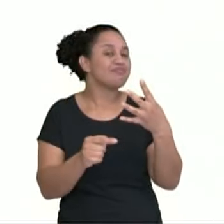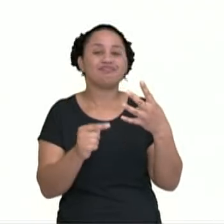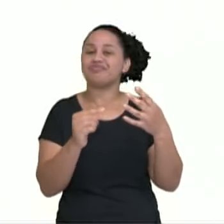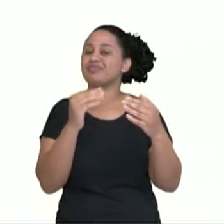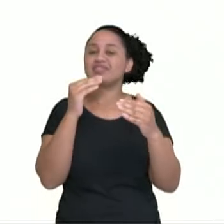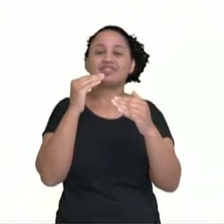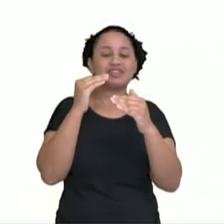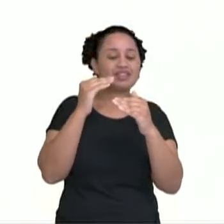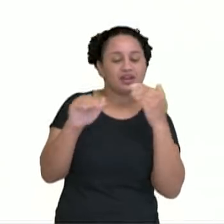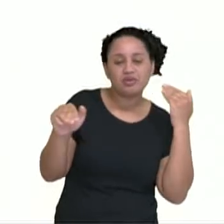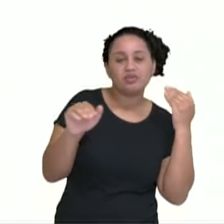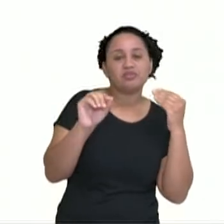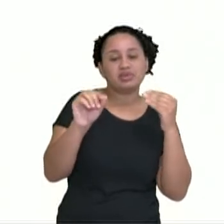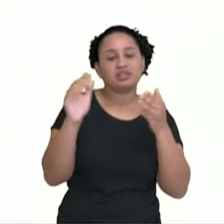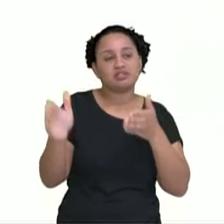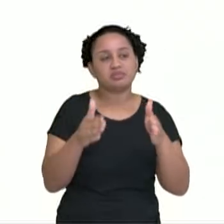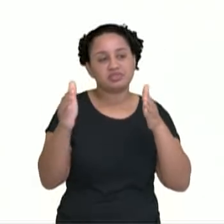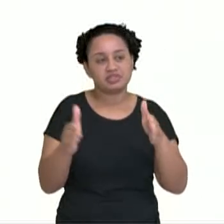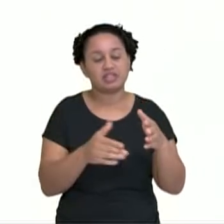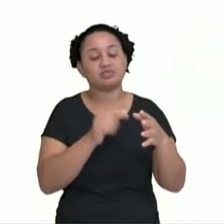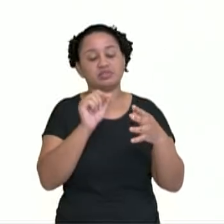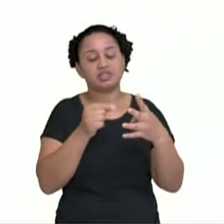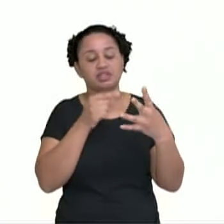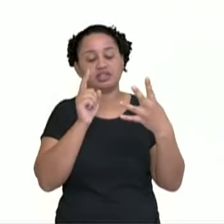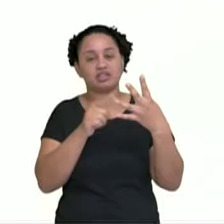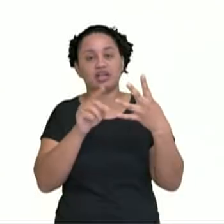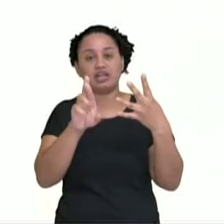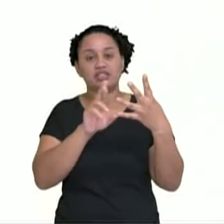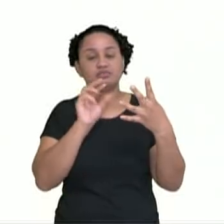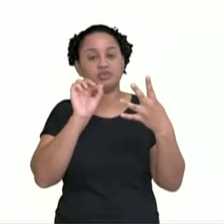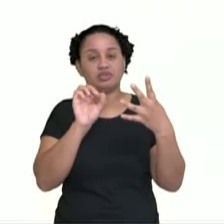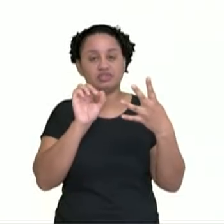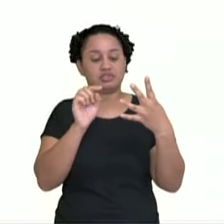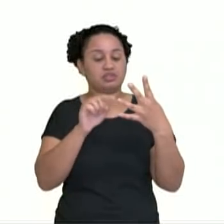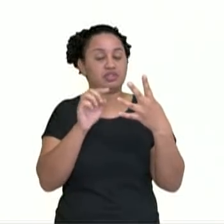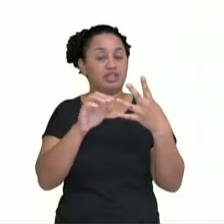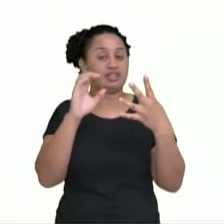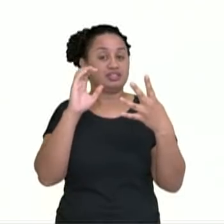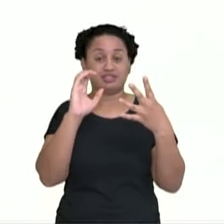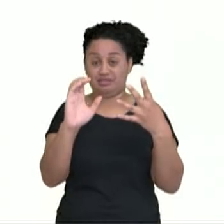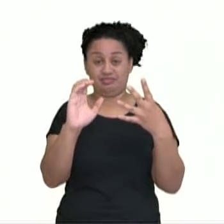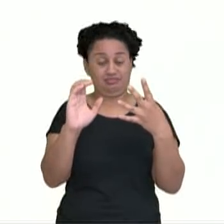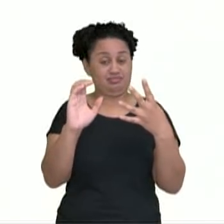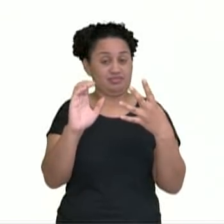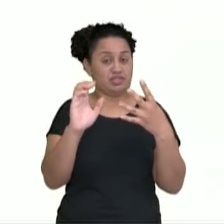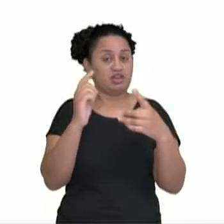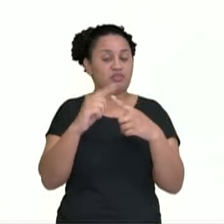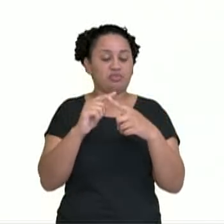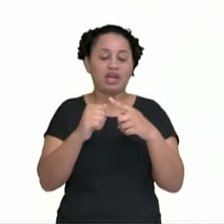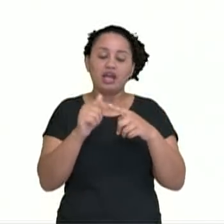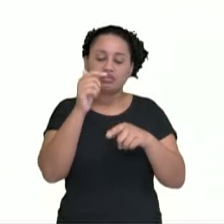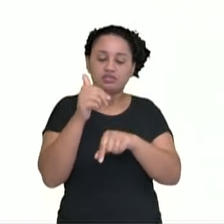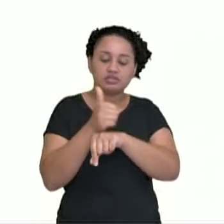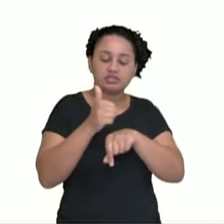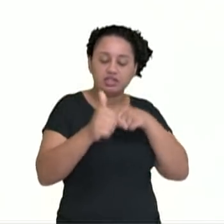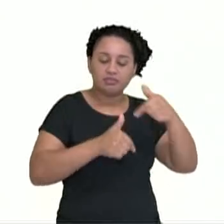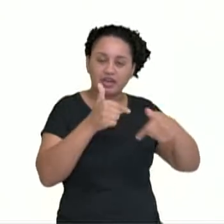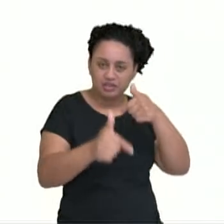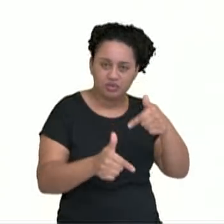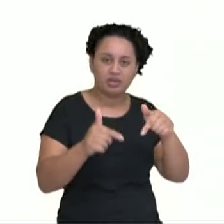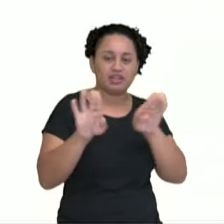corresponde à produção de maquinofatura. E a letra que não corresponde é a letra C. Os trabalhadores